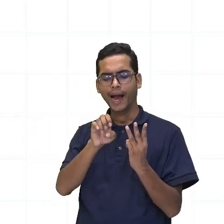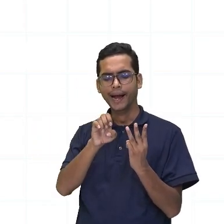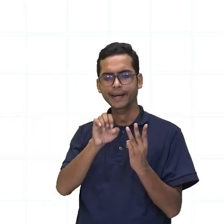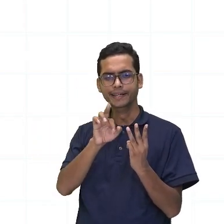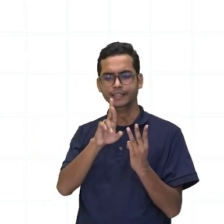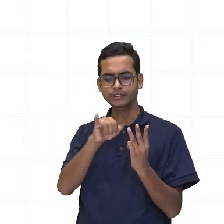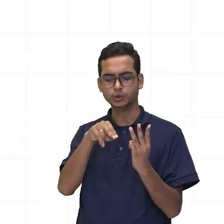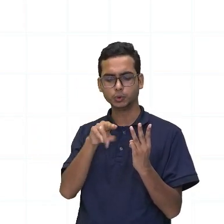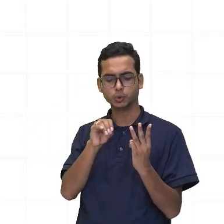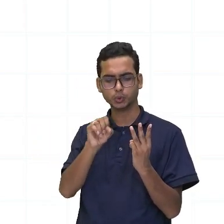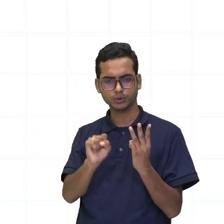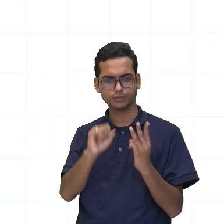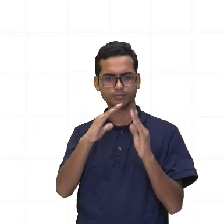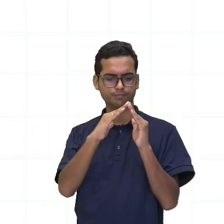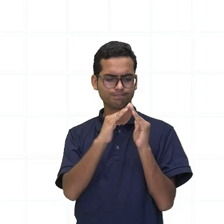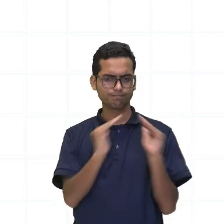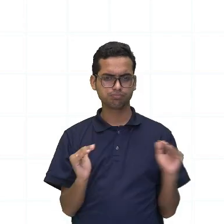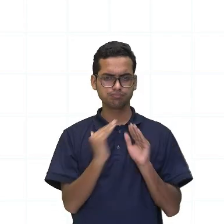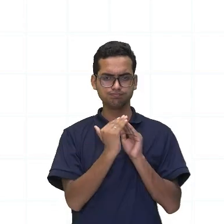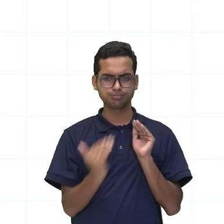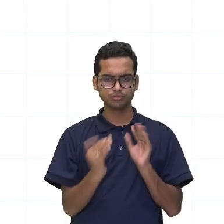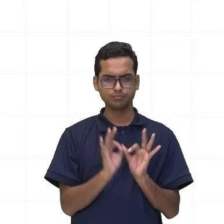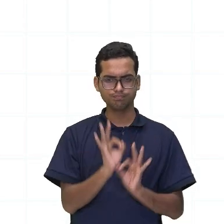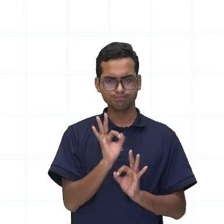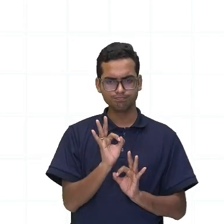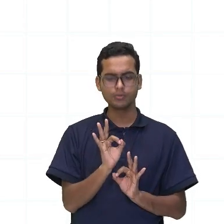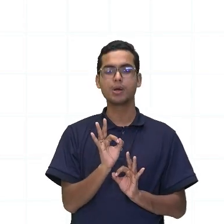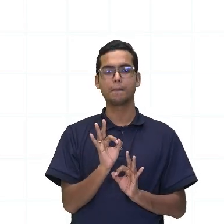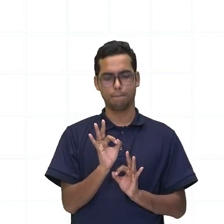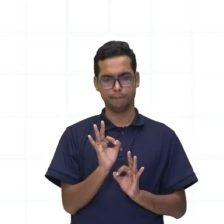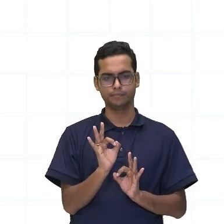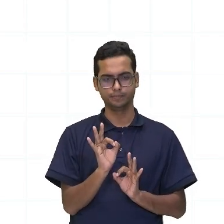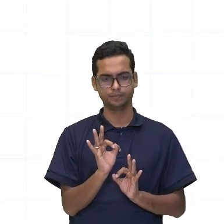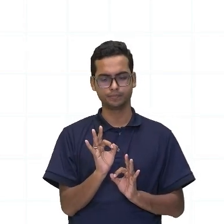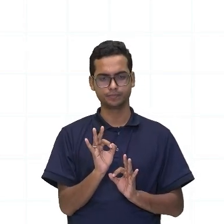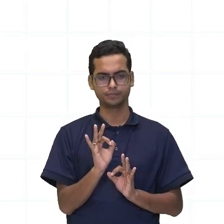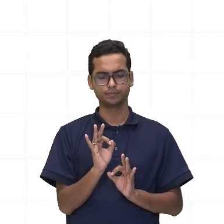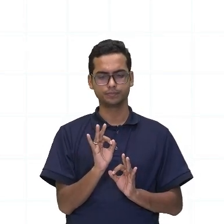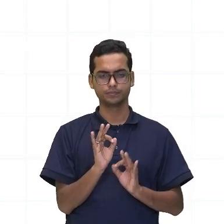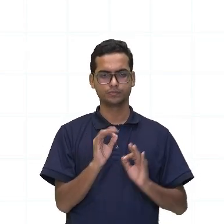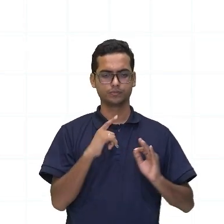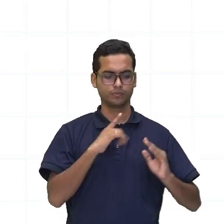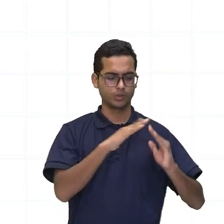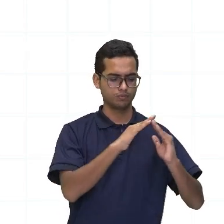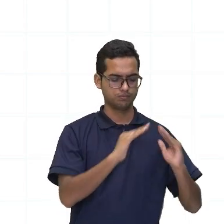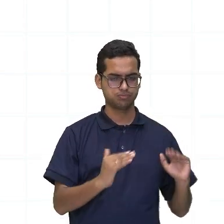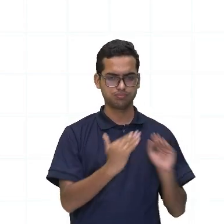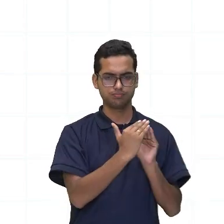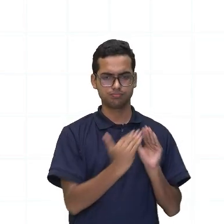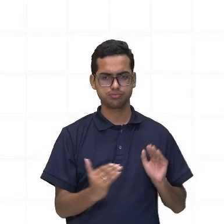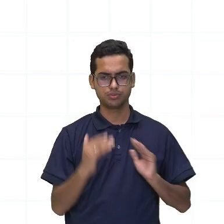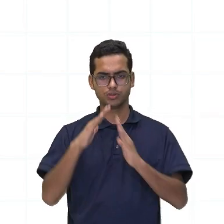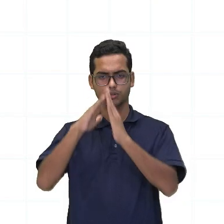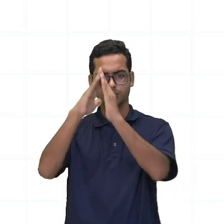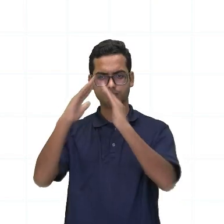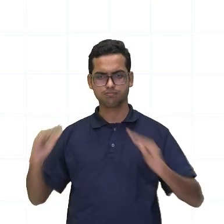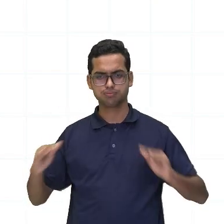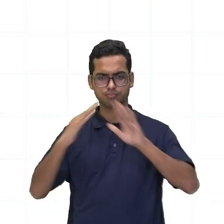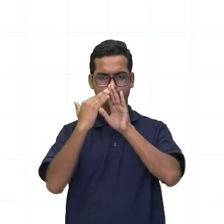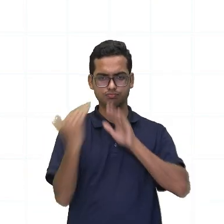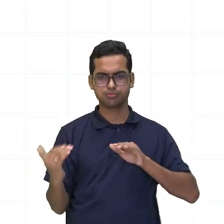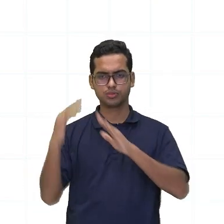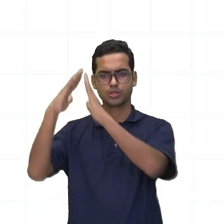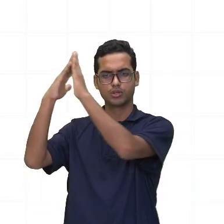Miquerinos? Miquerinos é a menor desses 3 grupos, tá? Então, o corpo sepultado do